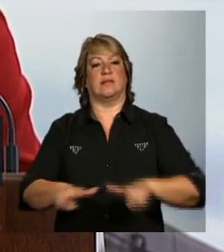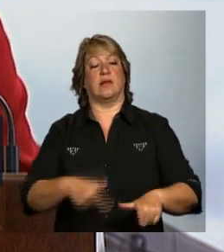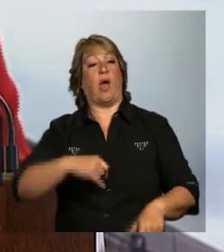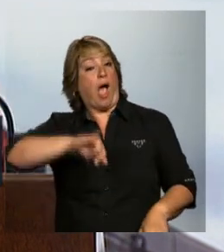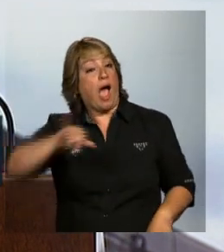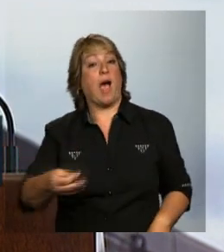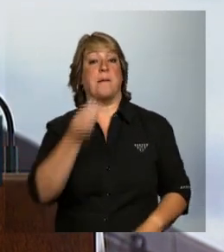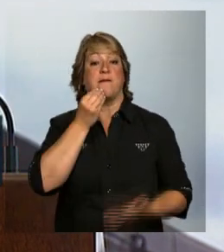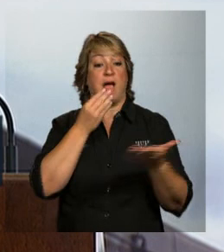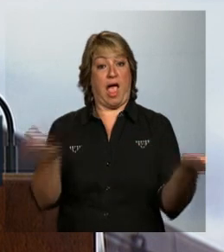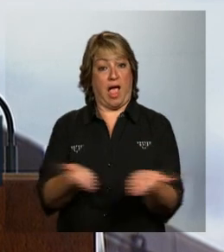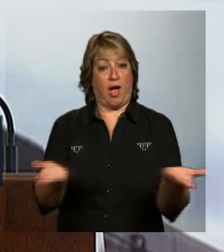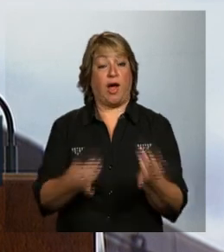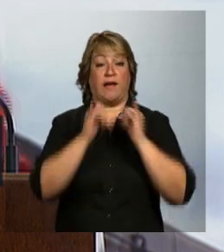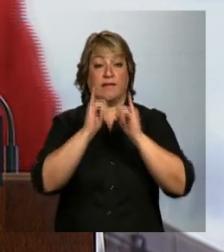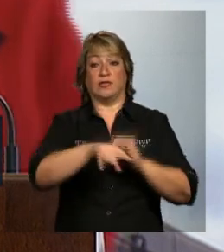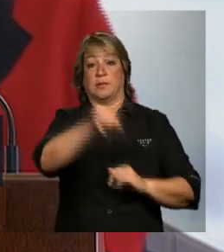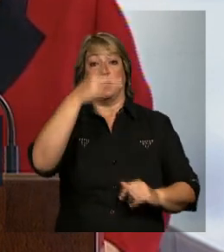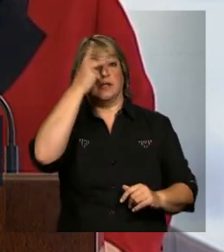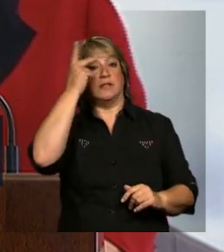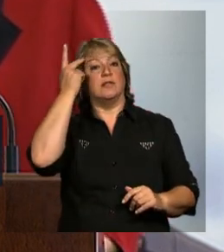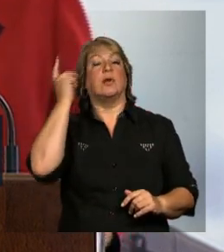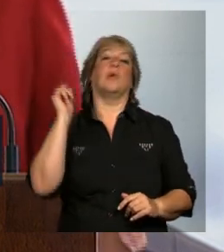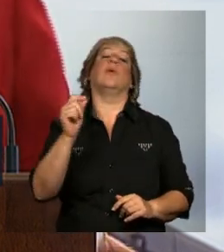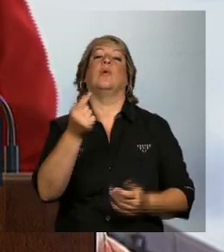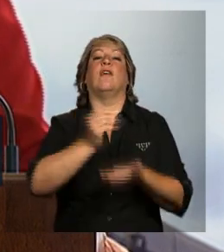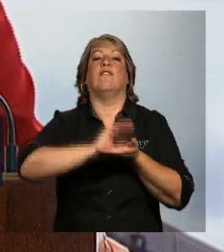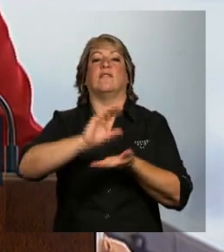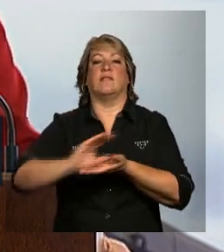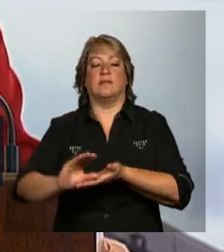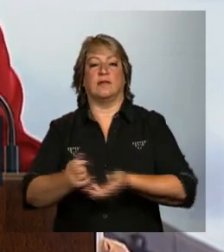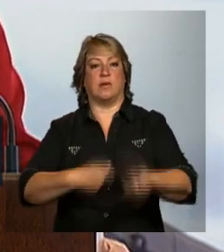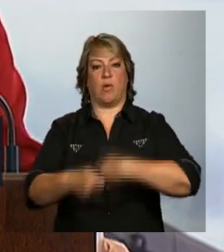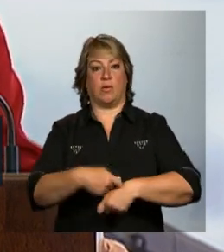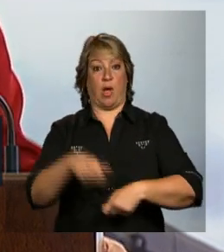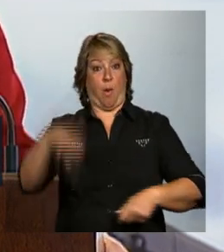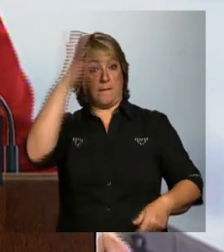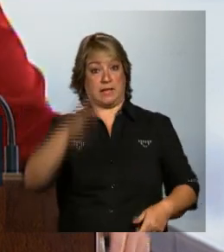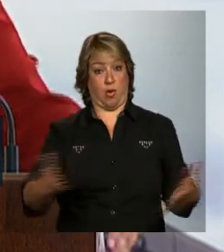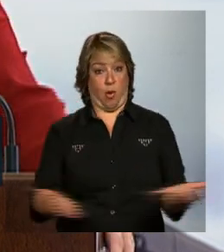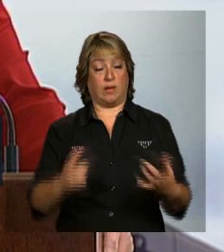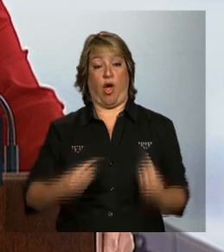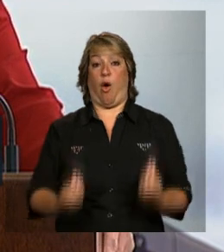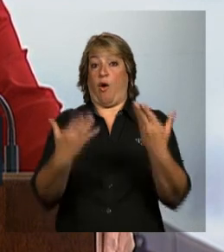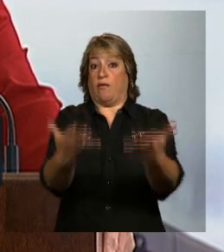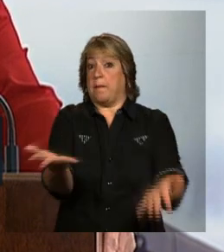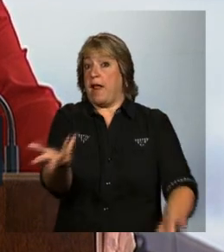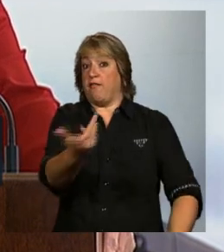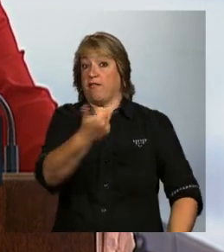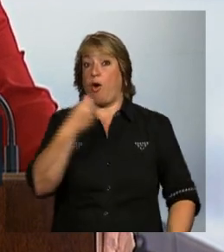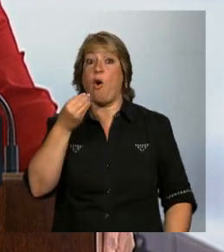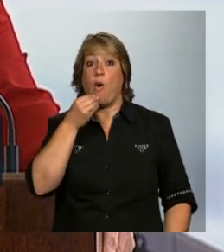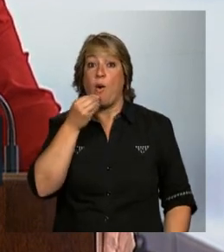aproveito este momento para falar aos investidores e o Brasil oferece hoje extraordinárias oportunidades